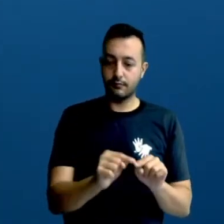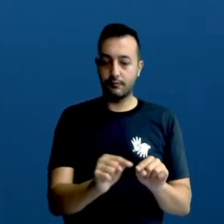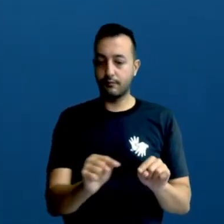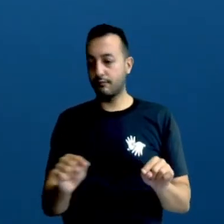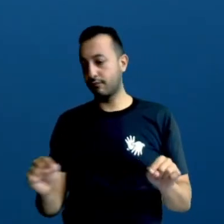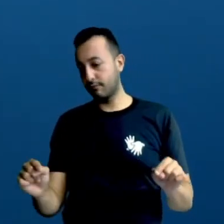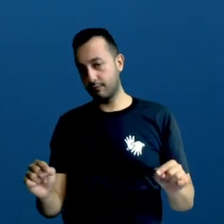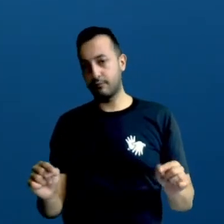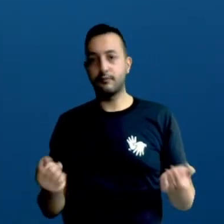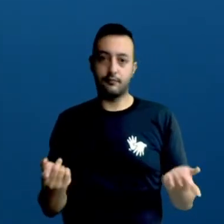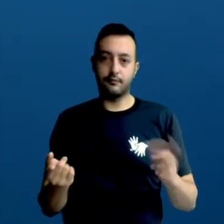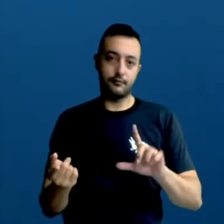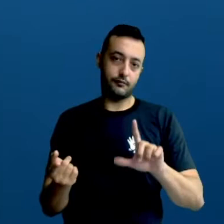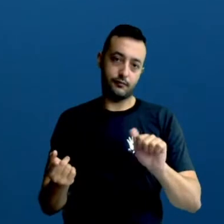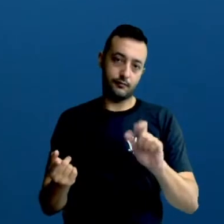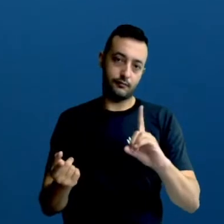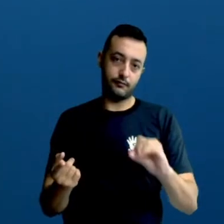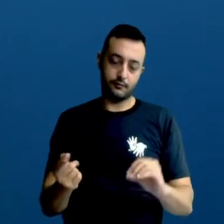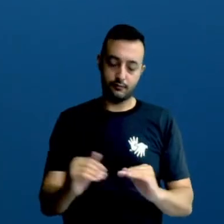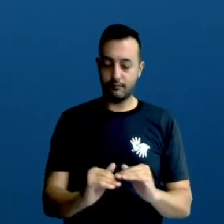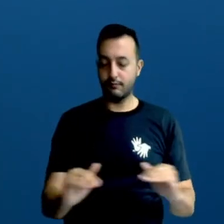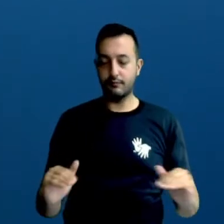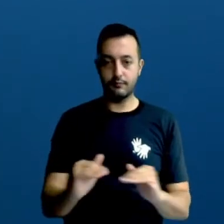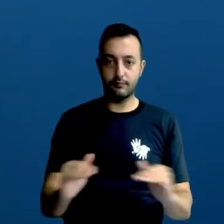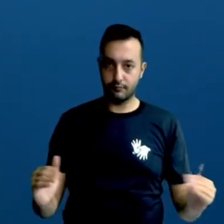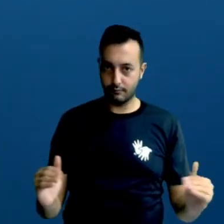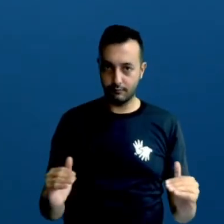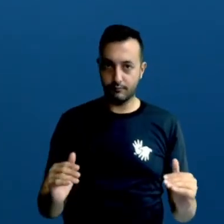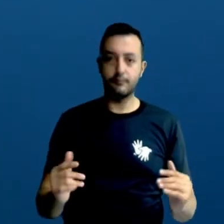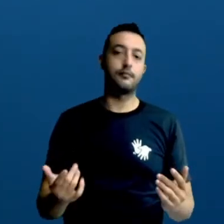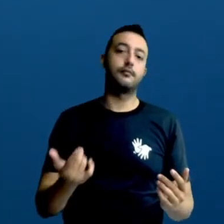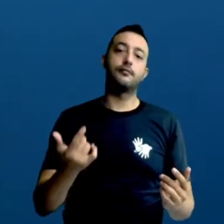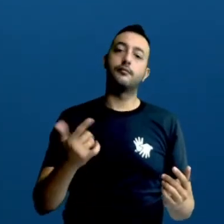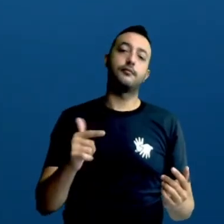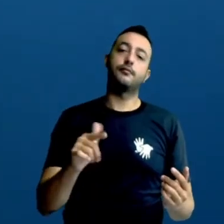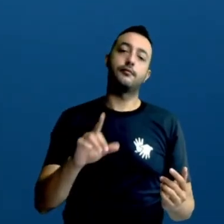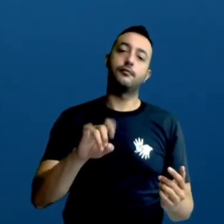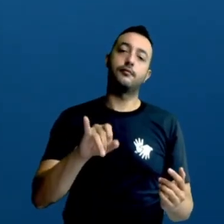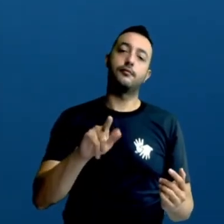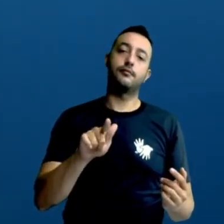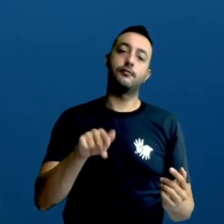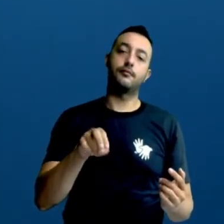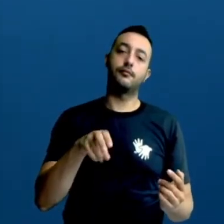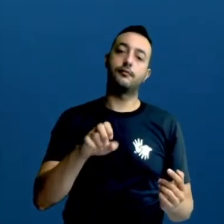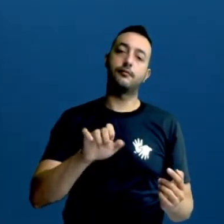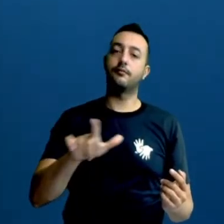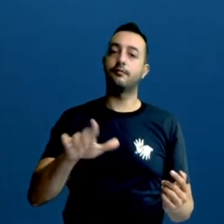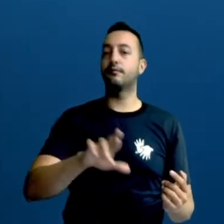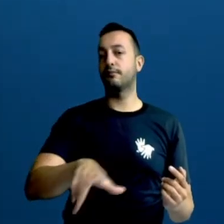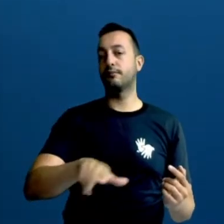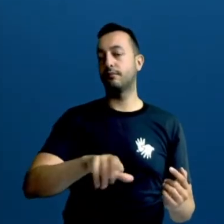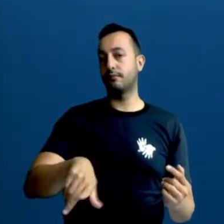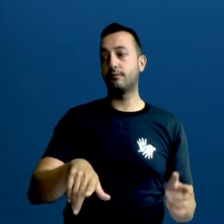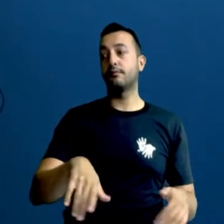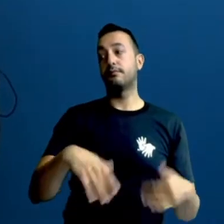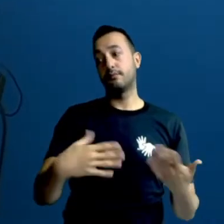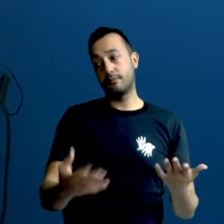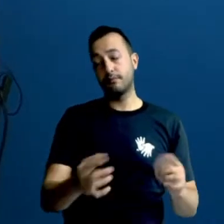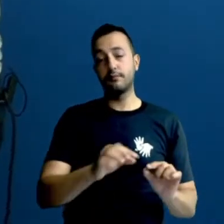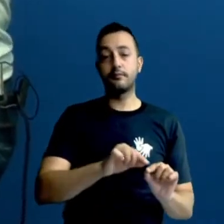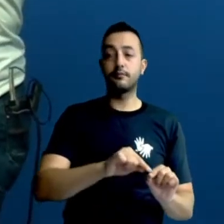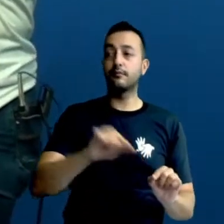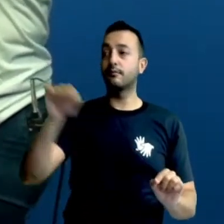lado, né? Daqui para cá a gente não tem uma diagonal, a gente tem um lado da figura, tá? Mas as demais são